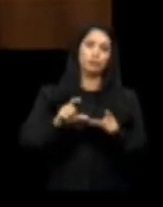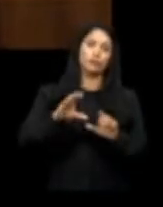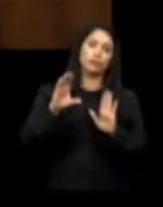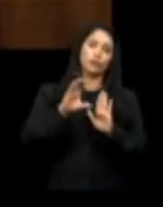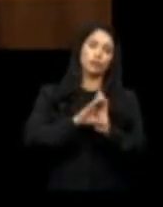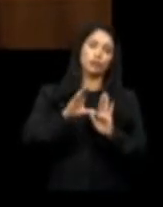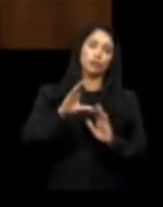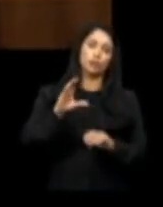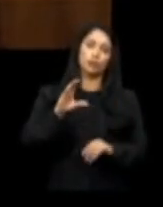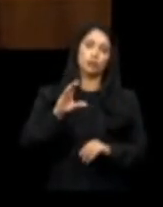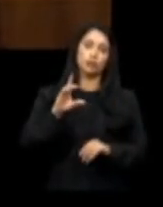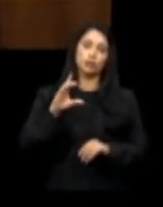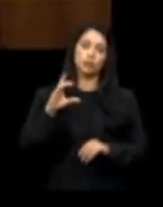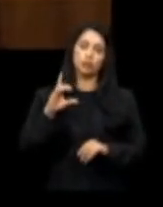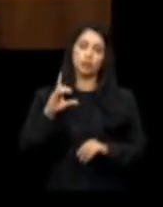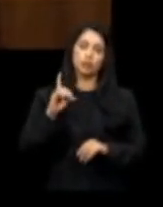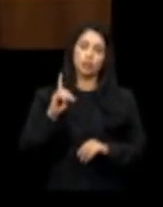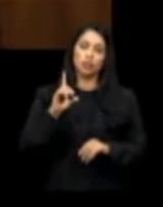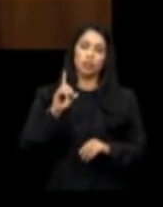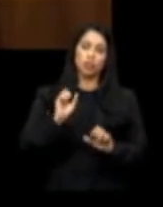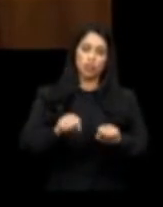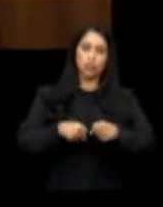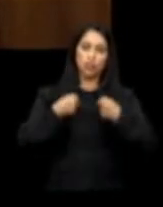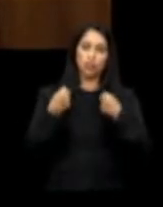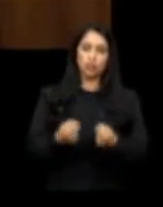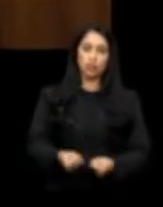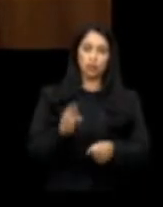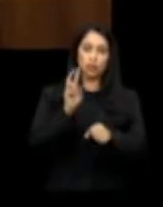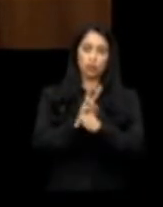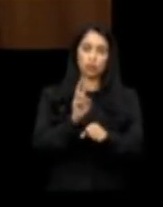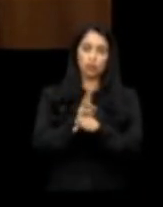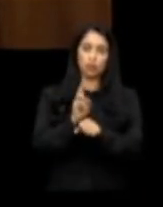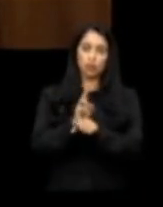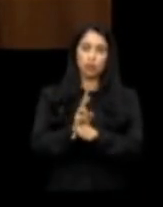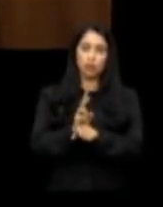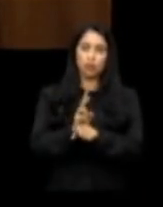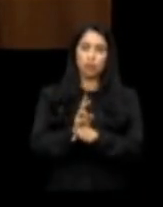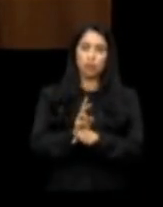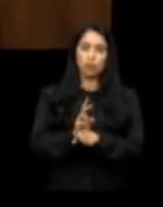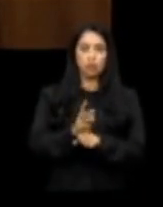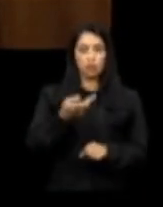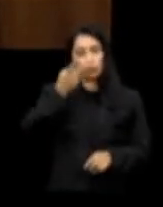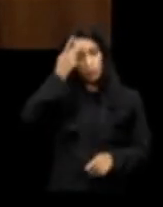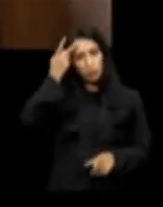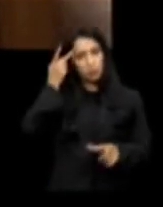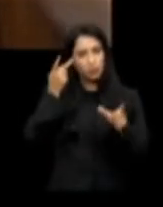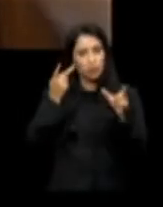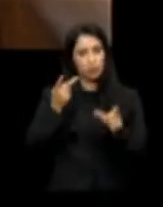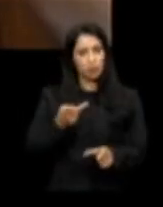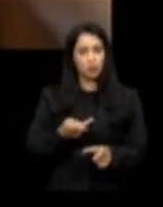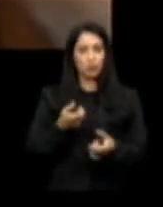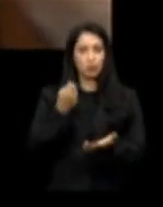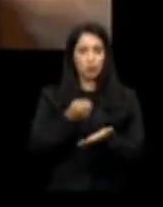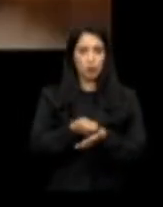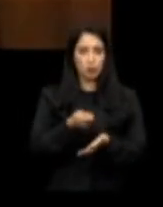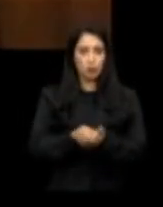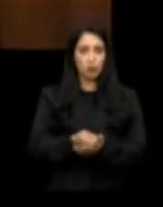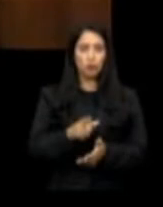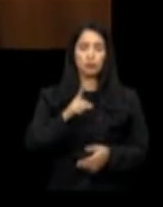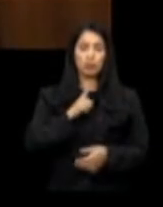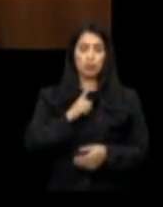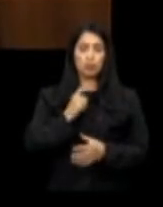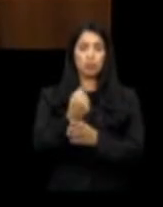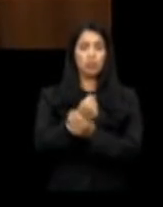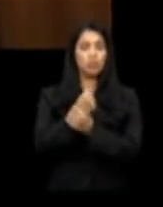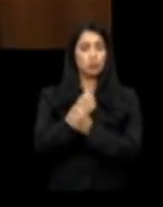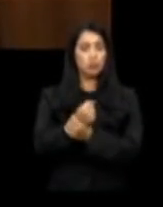a Lei do Cadastro Positivo, a Lei de Acesso à Informação, o Marco Civil da Internet. Inclusive assegura aos